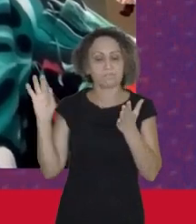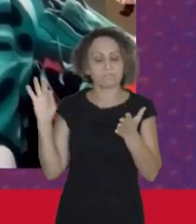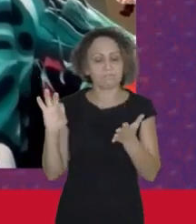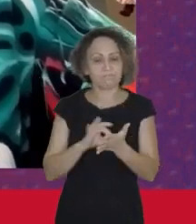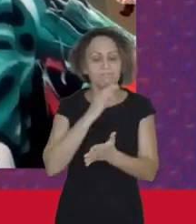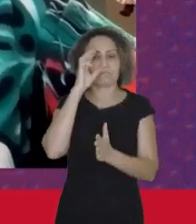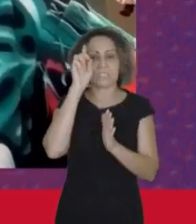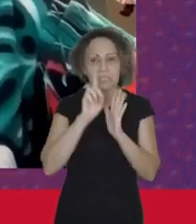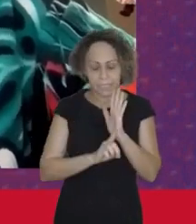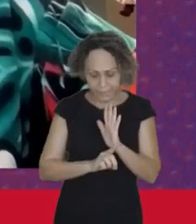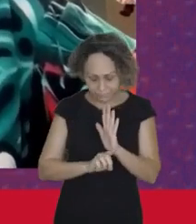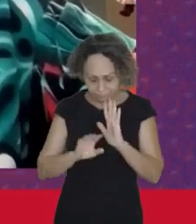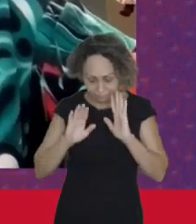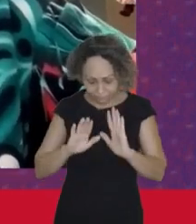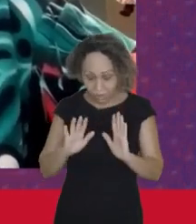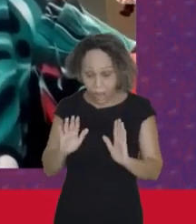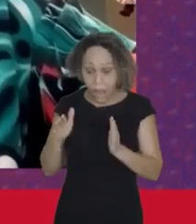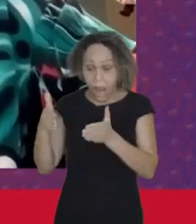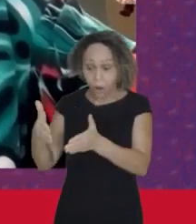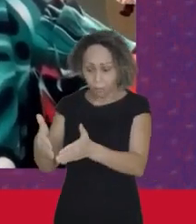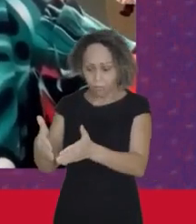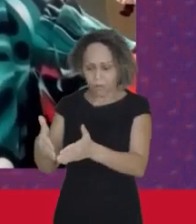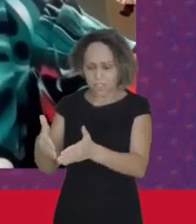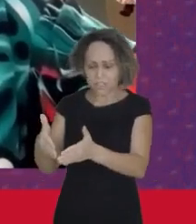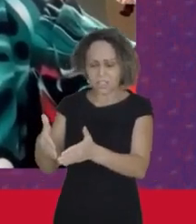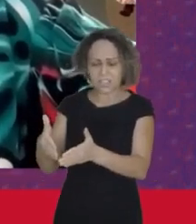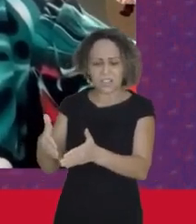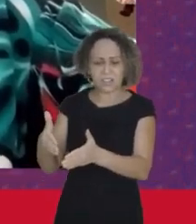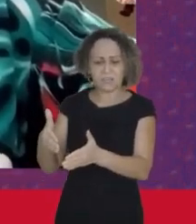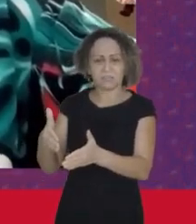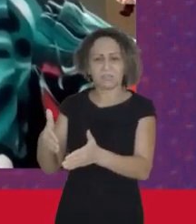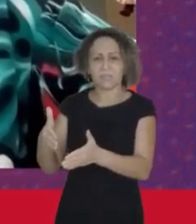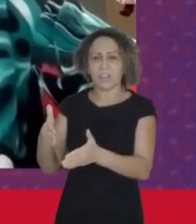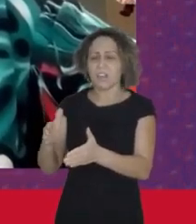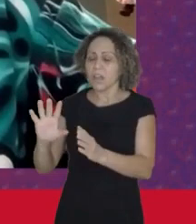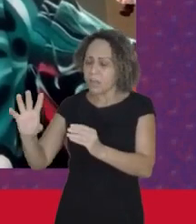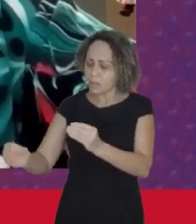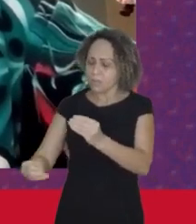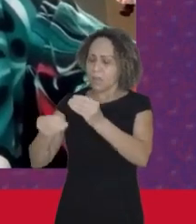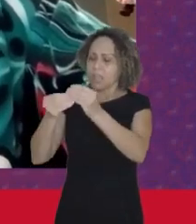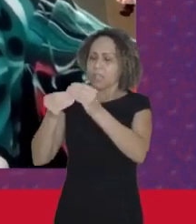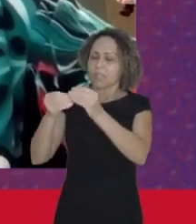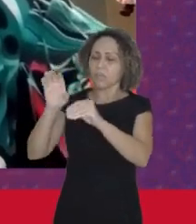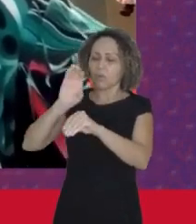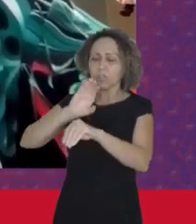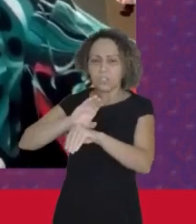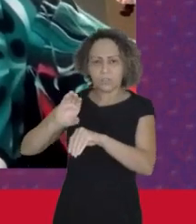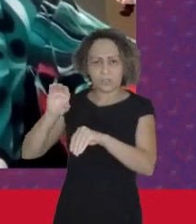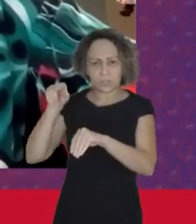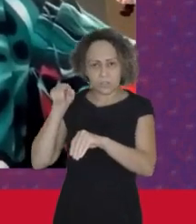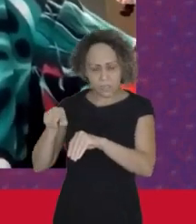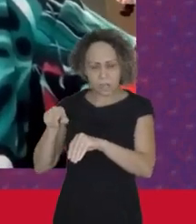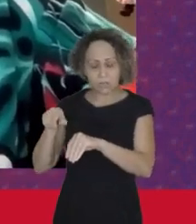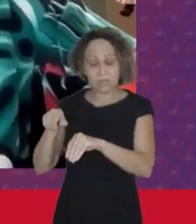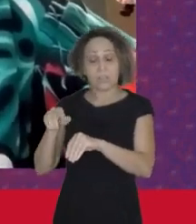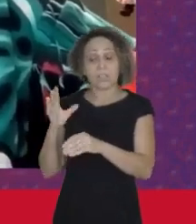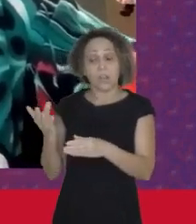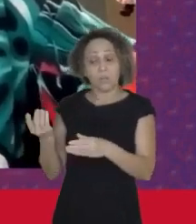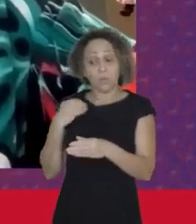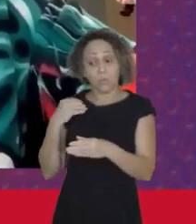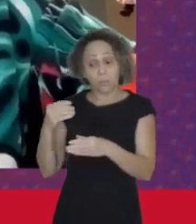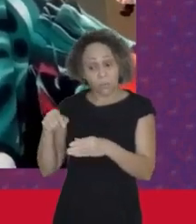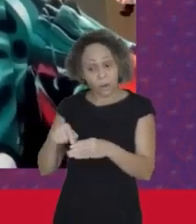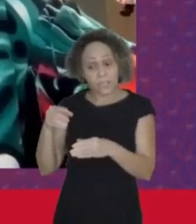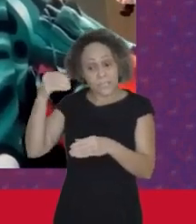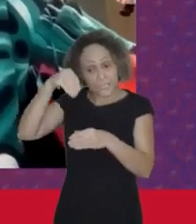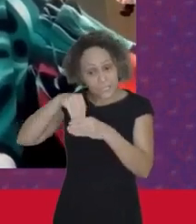uma emenda constitucional, parte da Constituição brasileira, e passa a fazer parte do arcabouço legal de